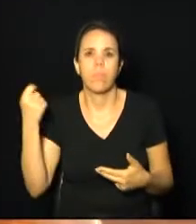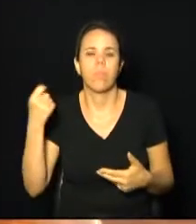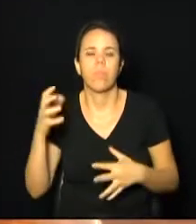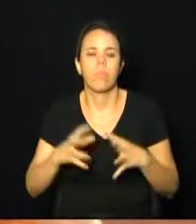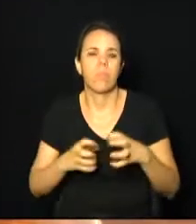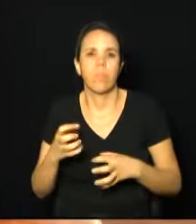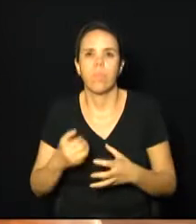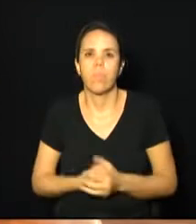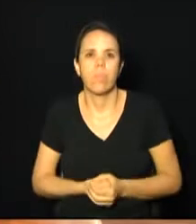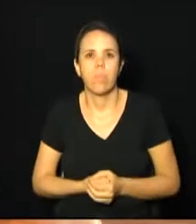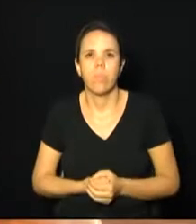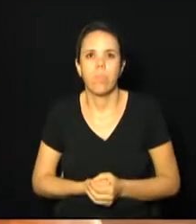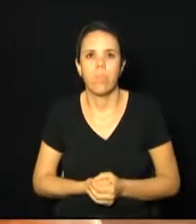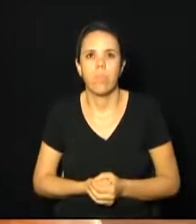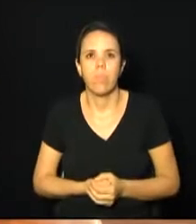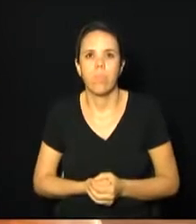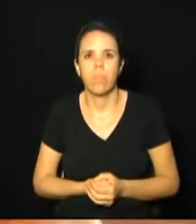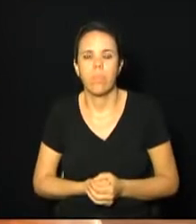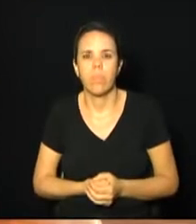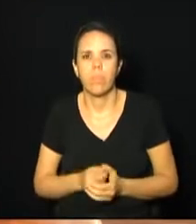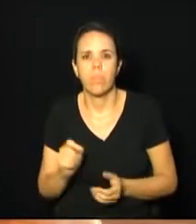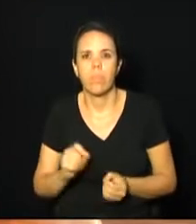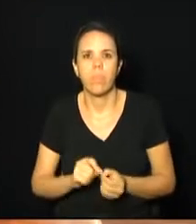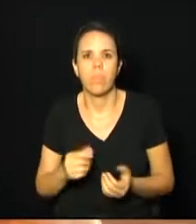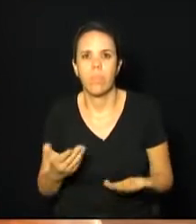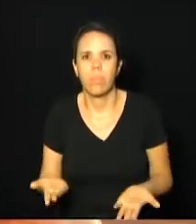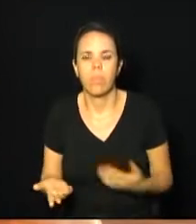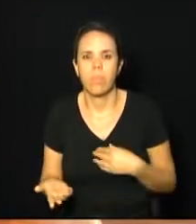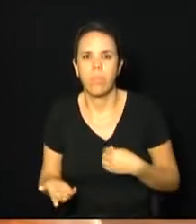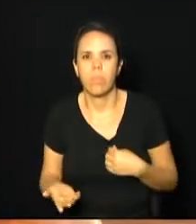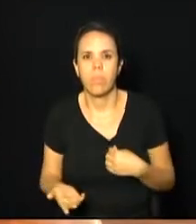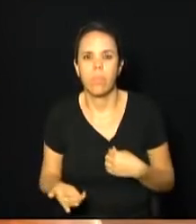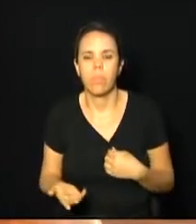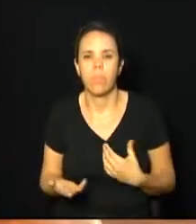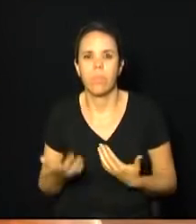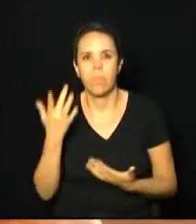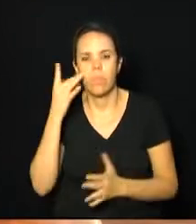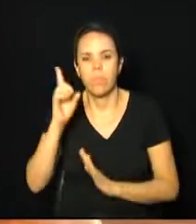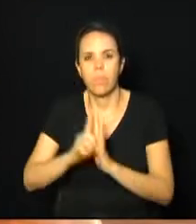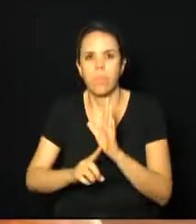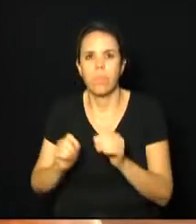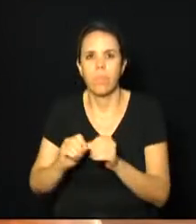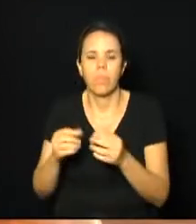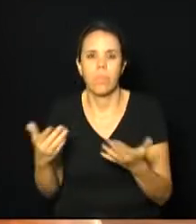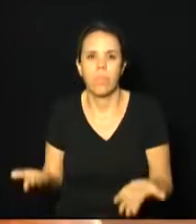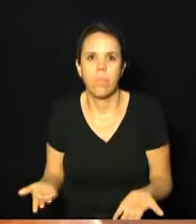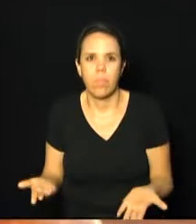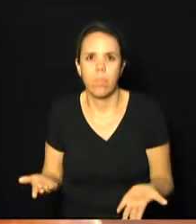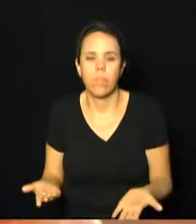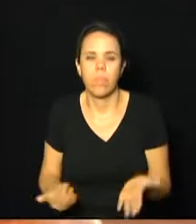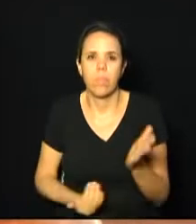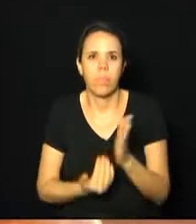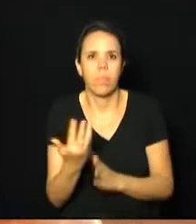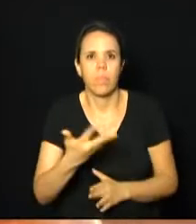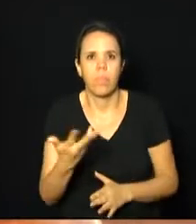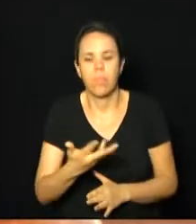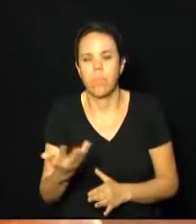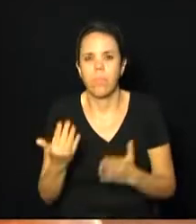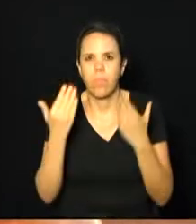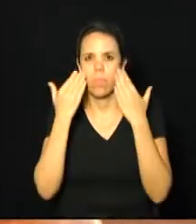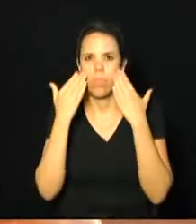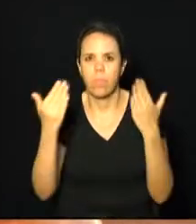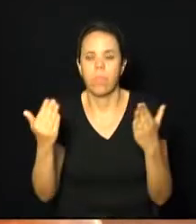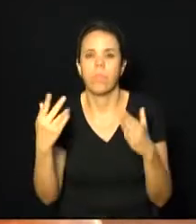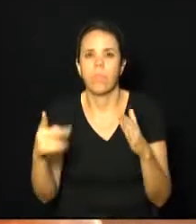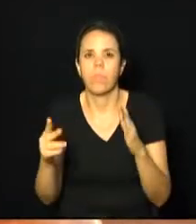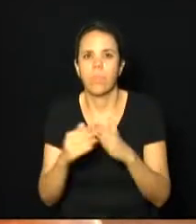aflitos, conflitos com quem fez. Porque ele acha no direito de fazer, porque estão excedendo a velocidade na frente da